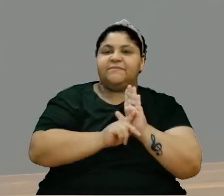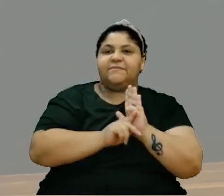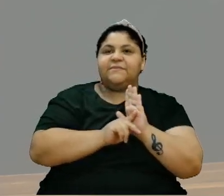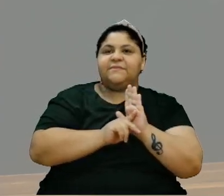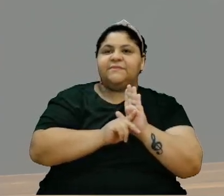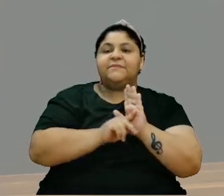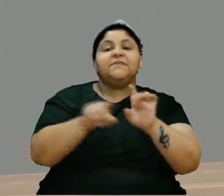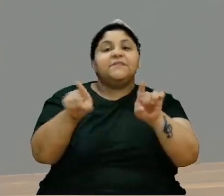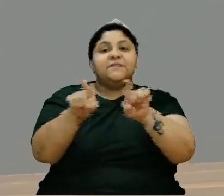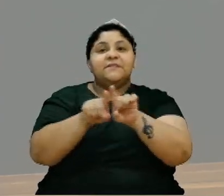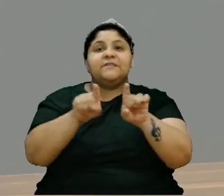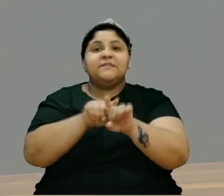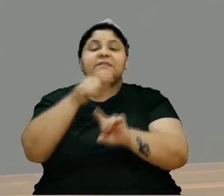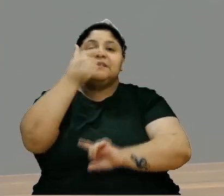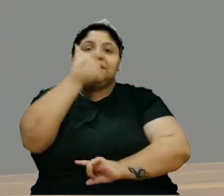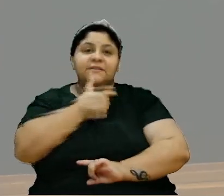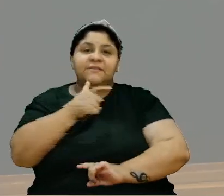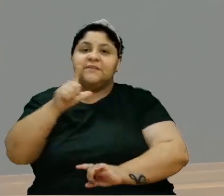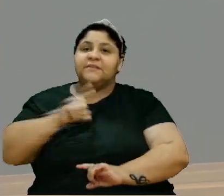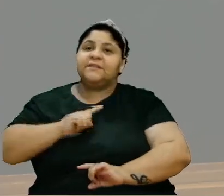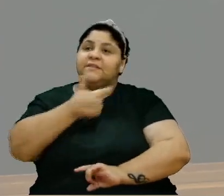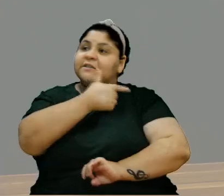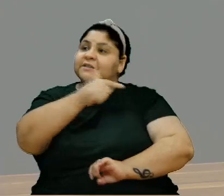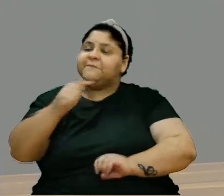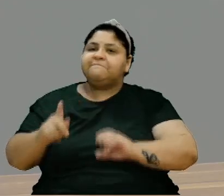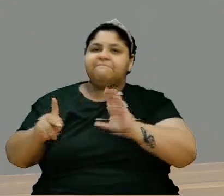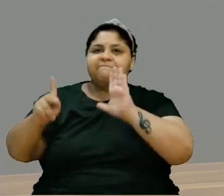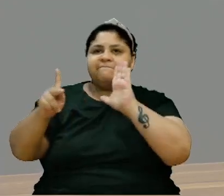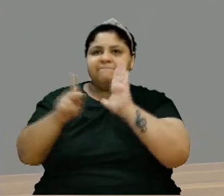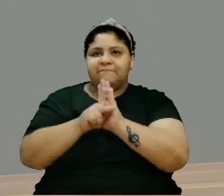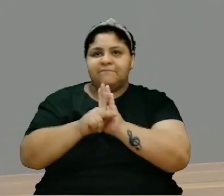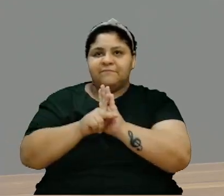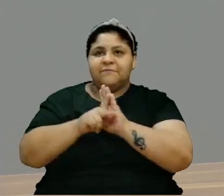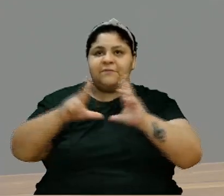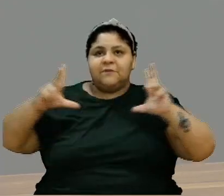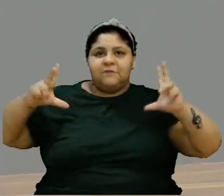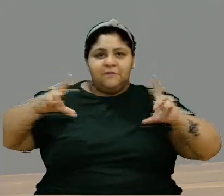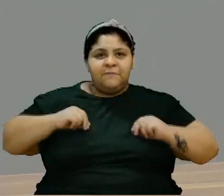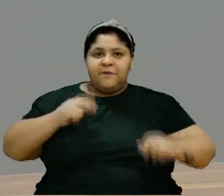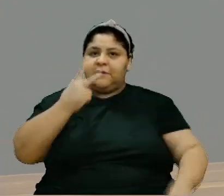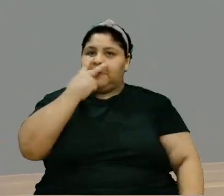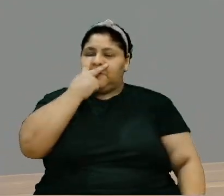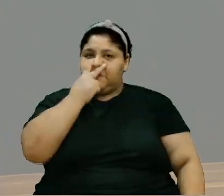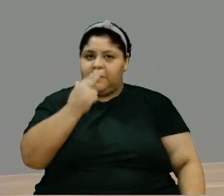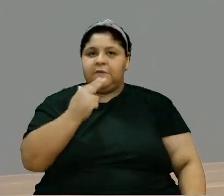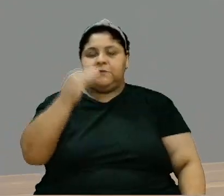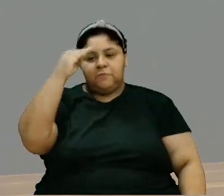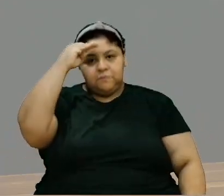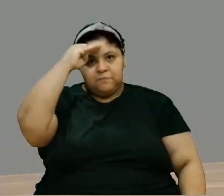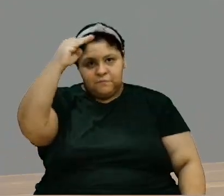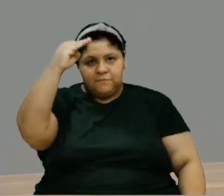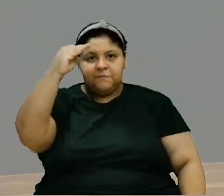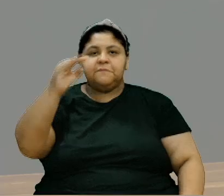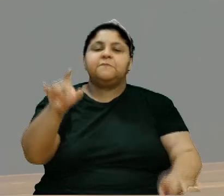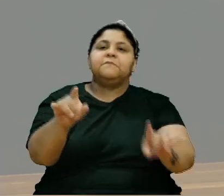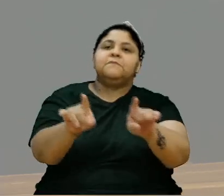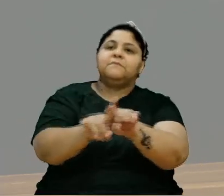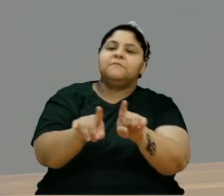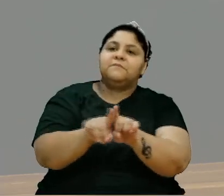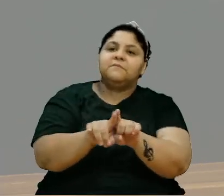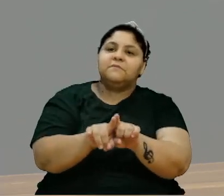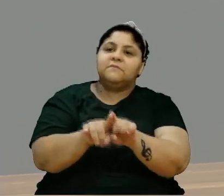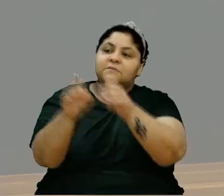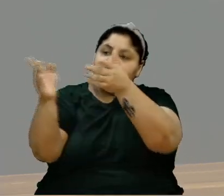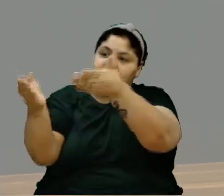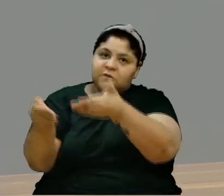E também acho, né, que tem outros projetos que merecem o mesmo respaldo. Quero também